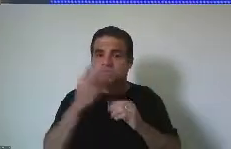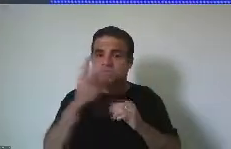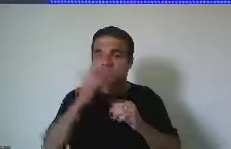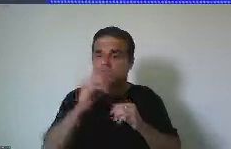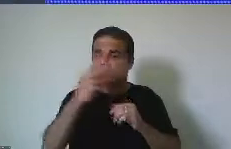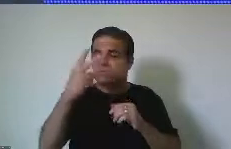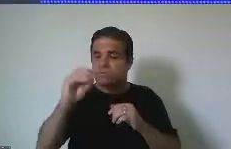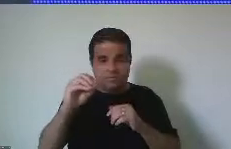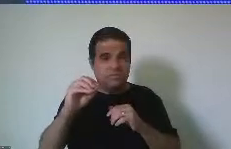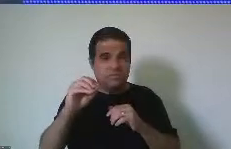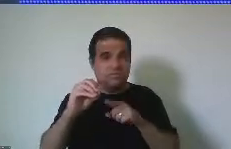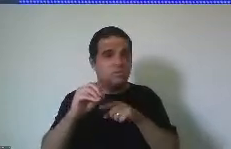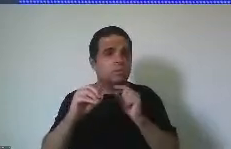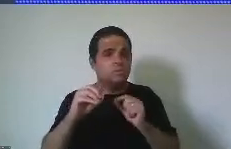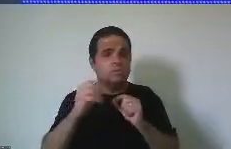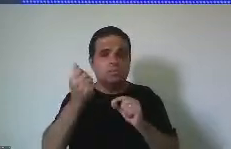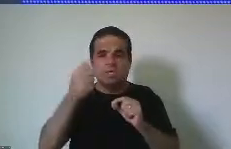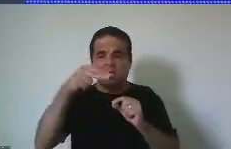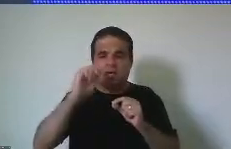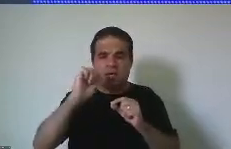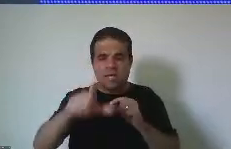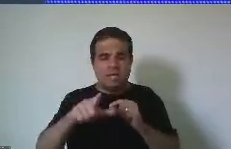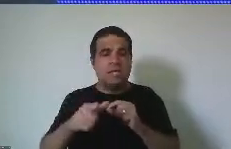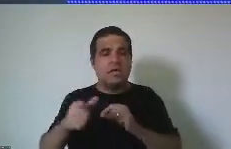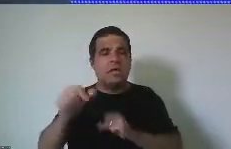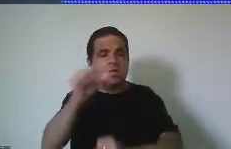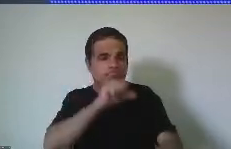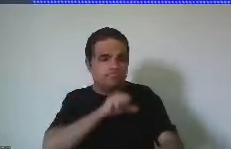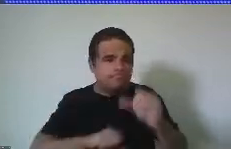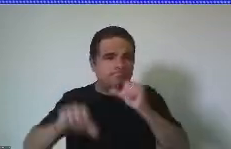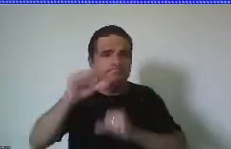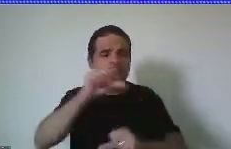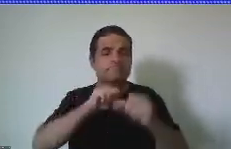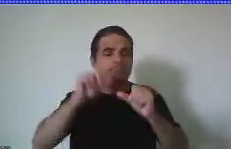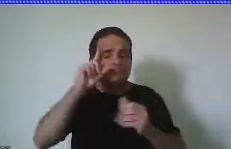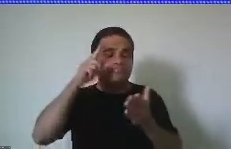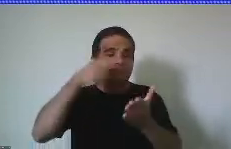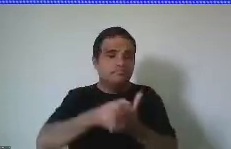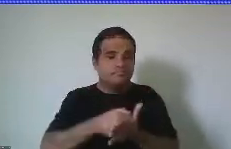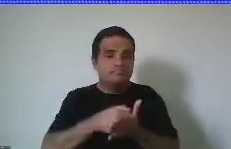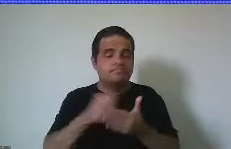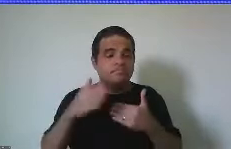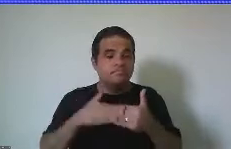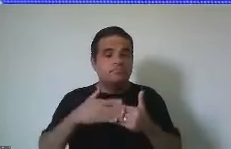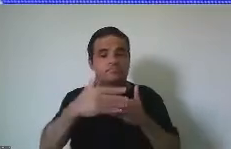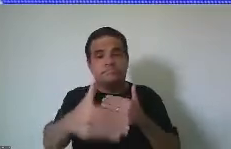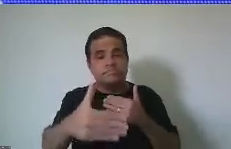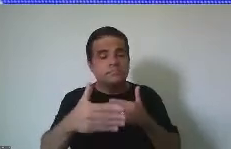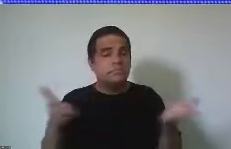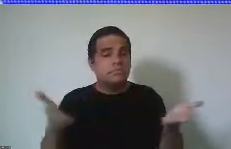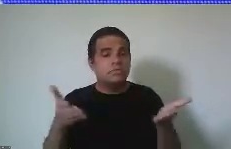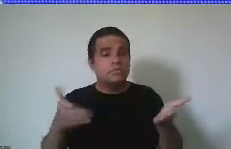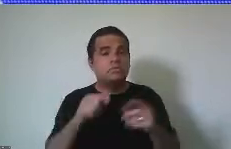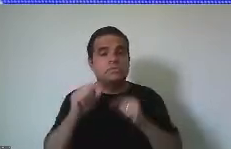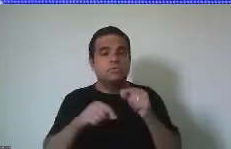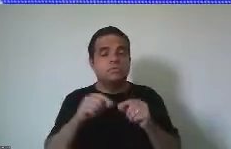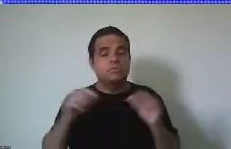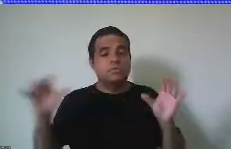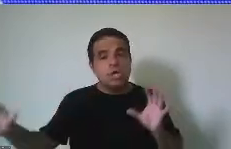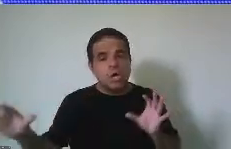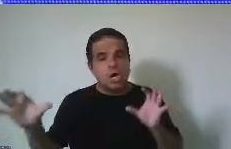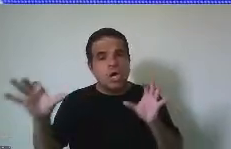anel fez uma tomada de subsídios e o próximo passo agora é fazer uma